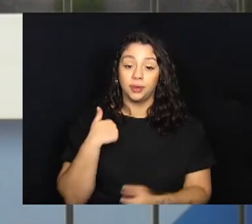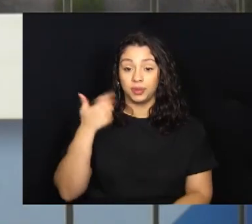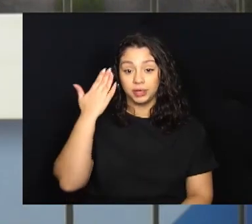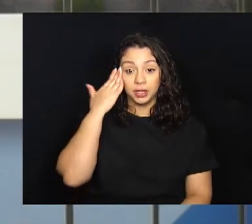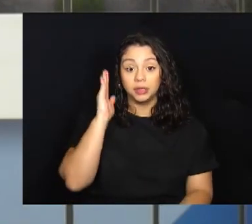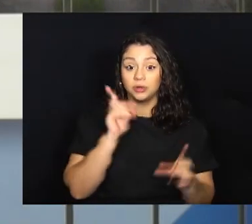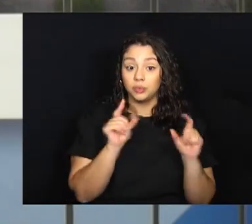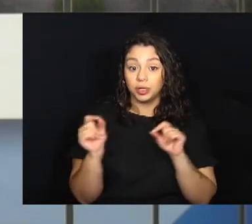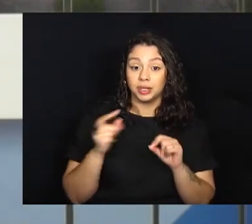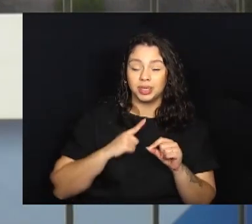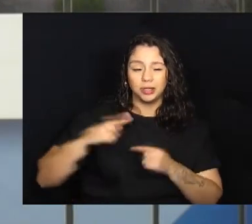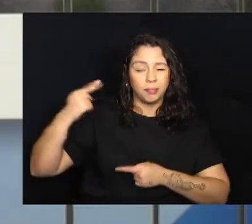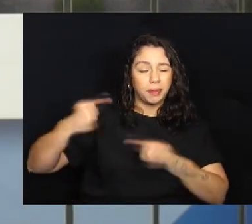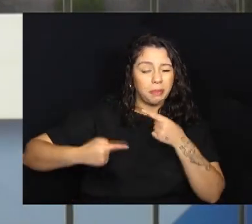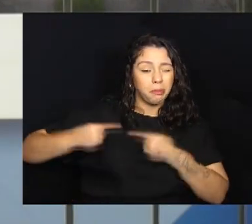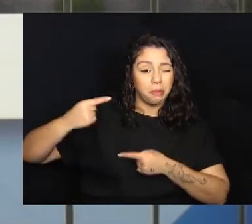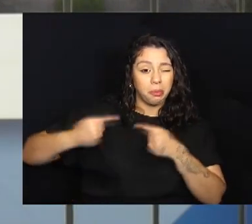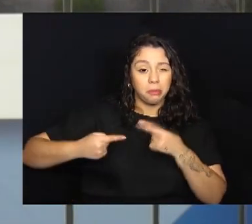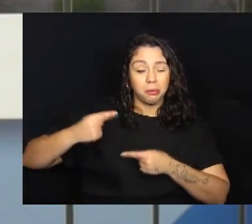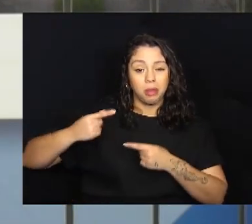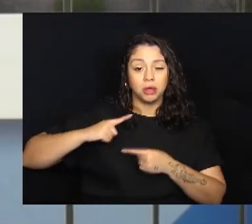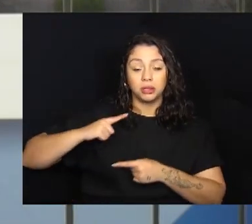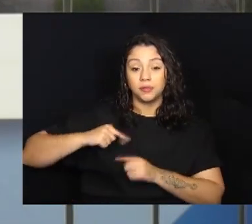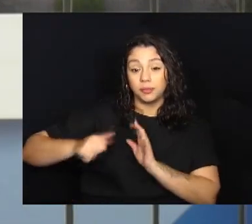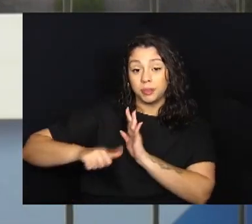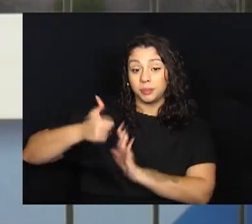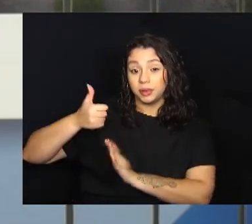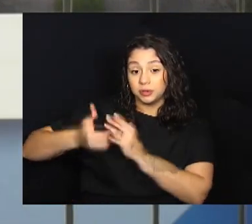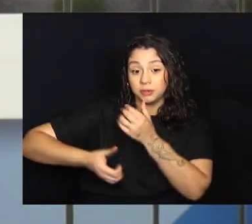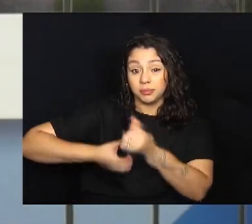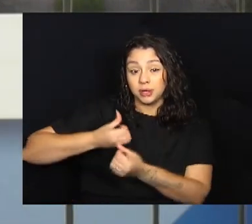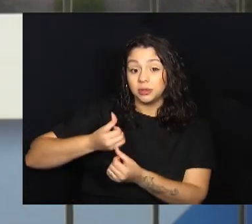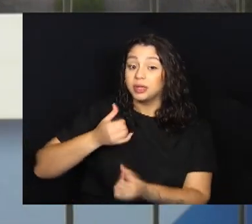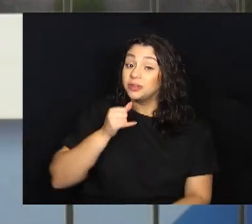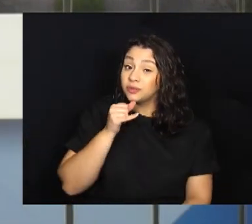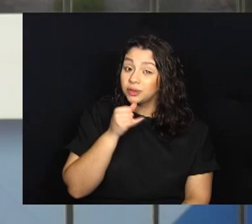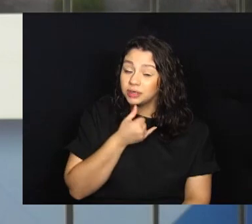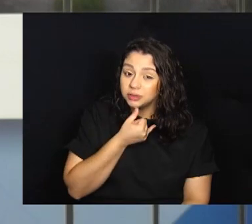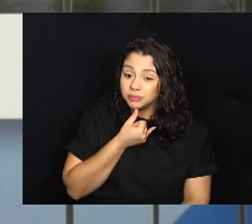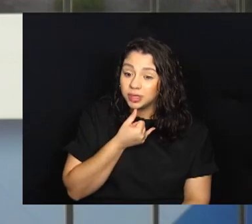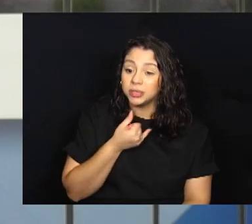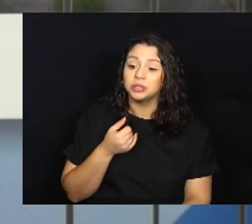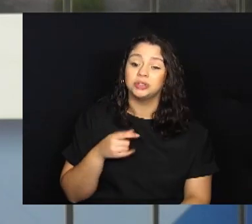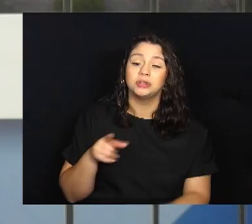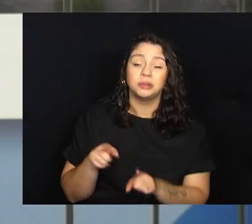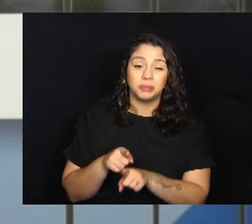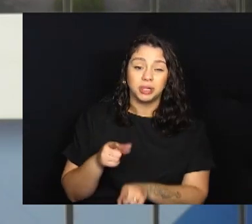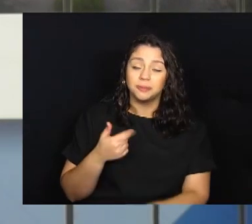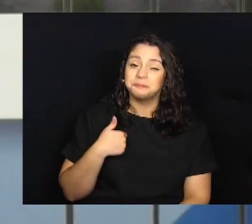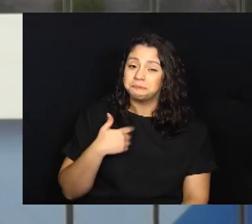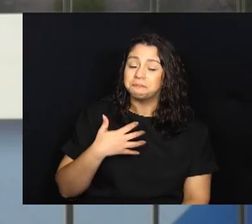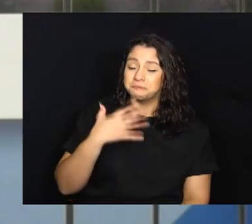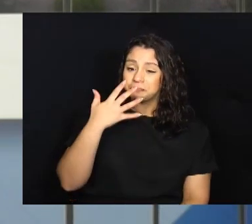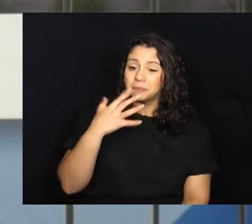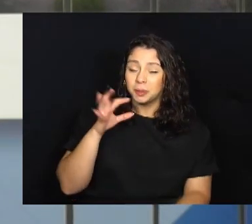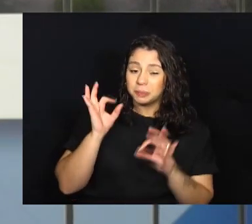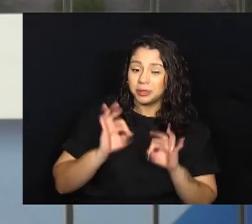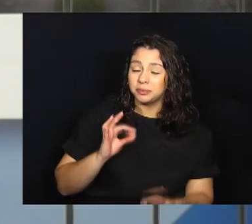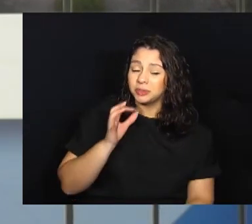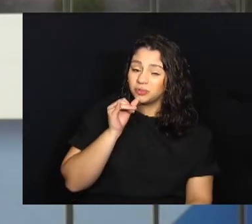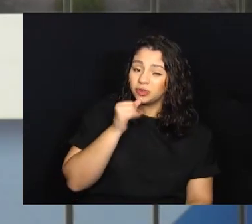uma discussão que no primeiro semestre, infelizmente, eu quero aqui lamentar e me né, desejar ir,